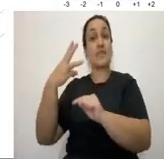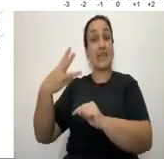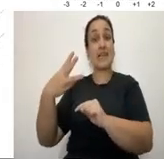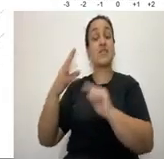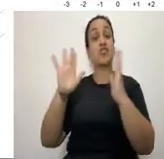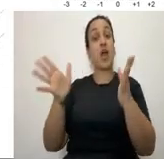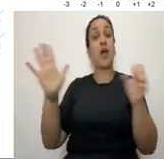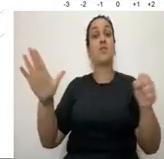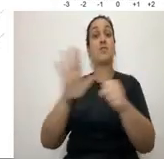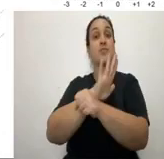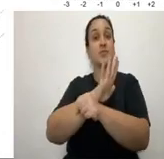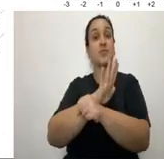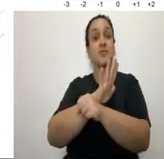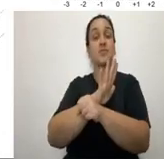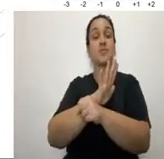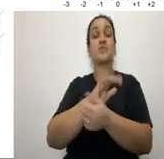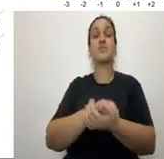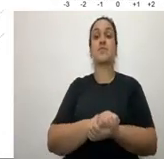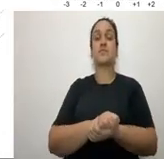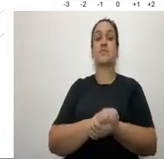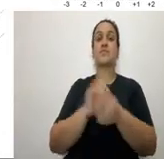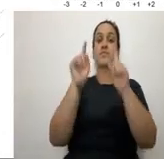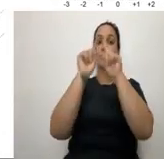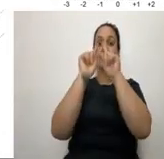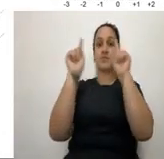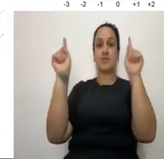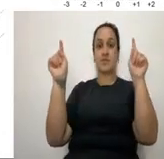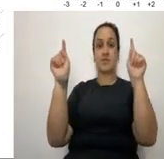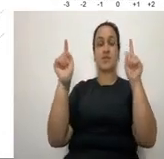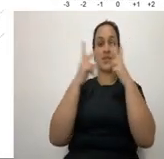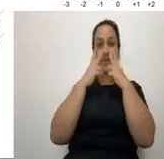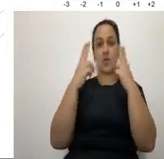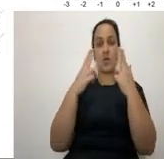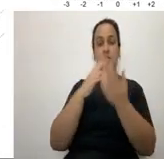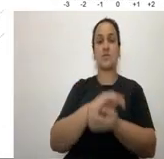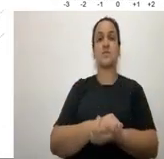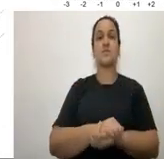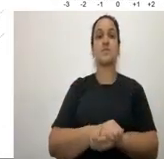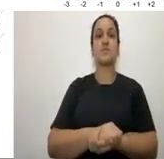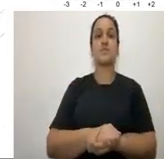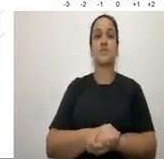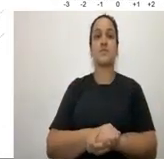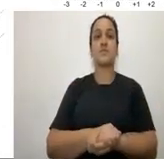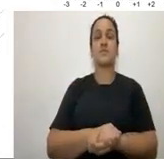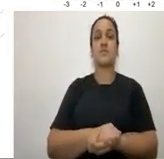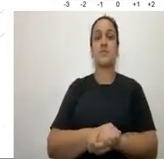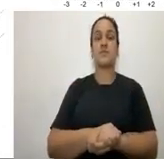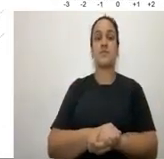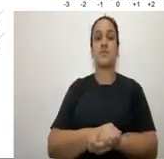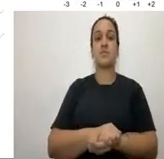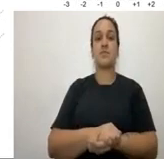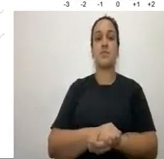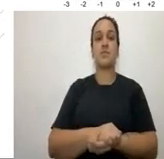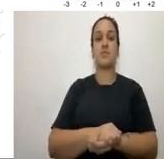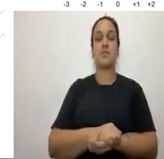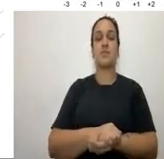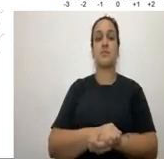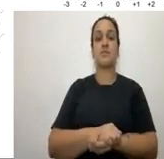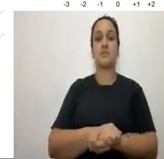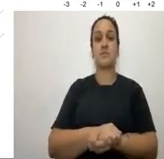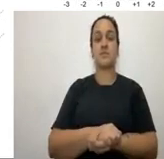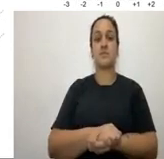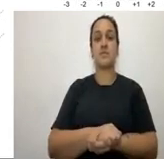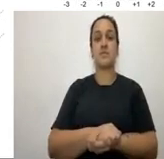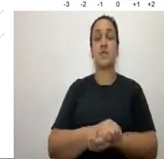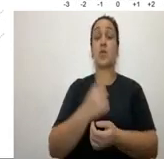1, número quântico magnético mais 1, e número quântico spin menos meio, porque ele está para baixo. Então, está